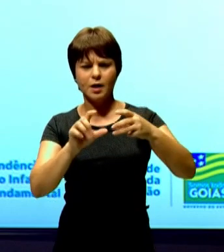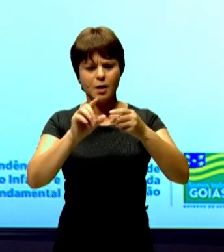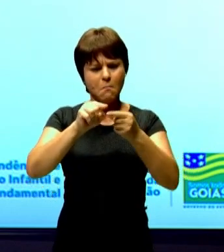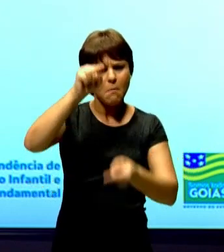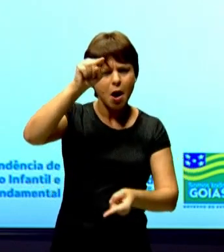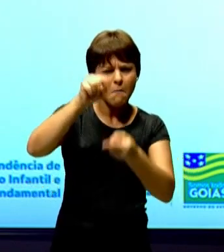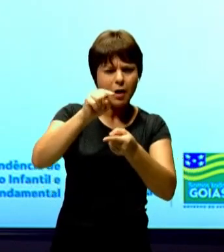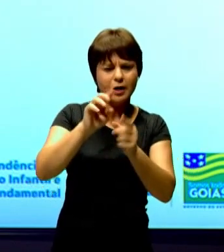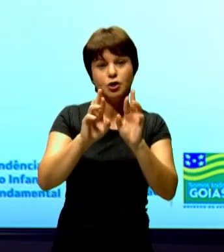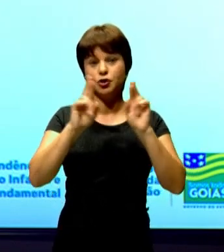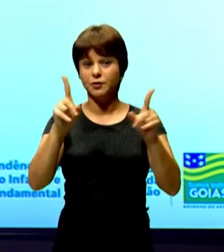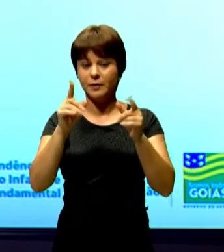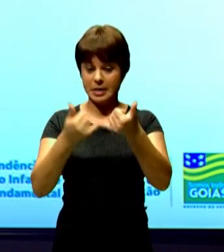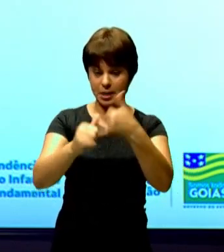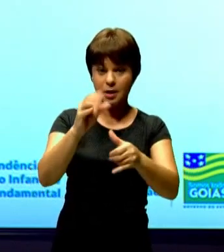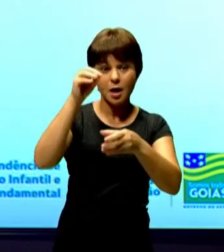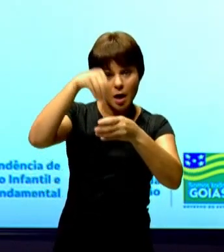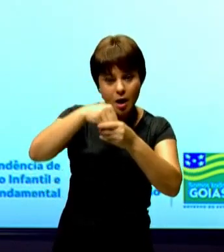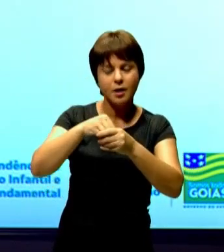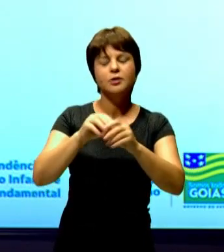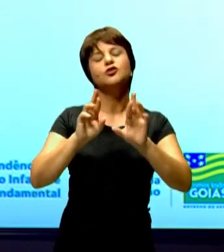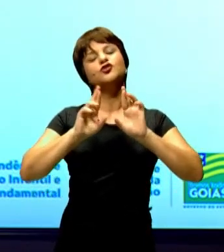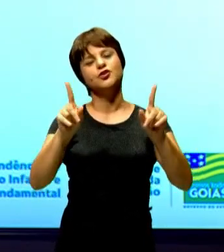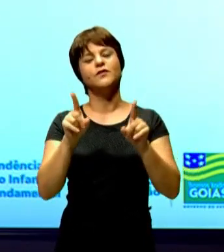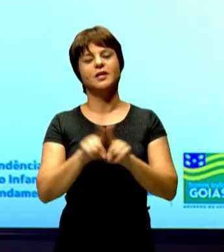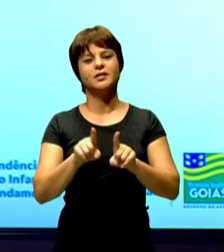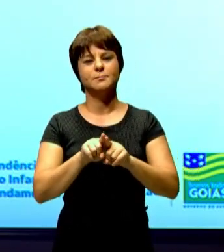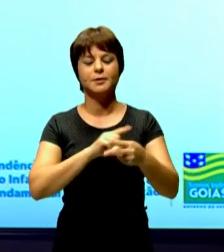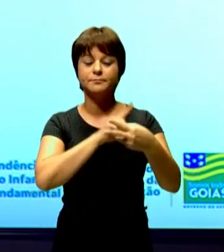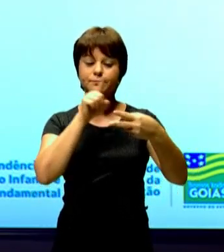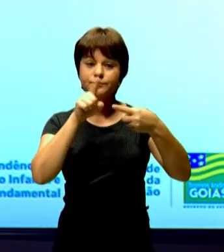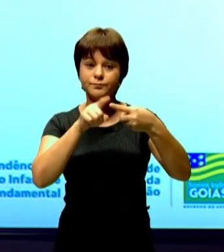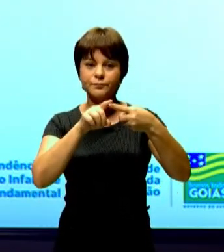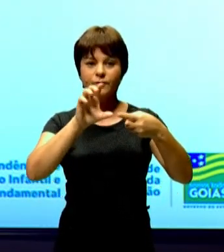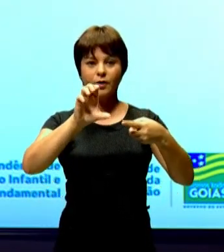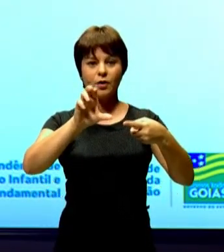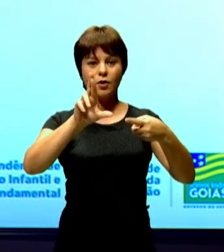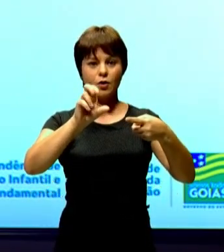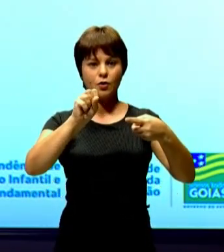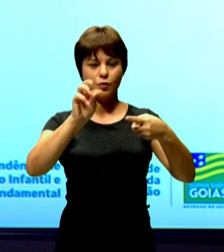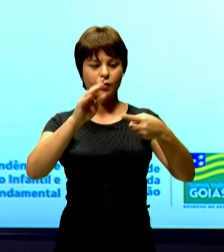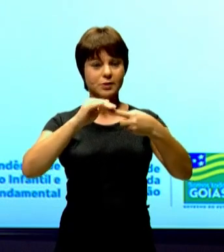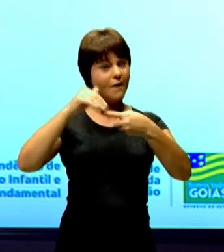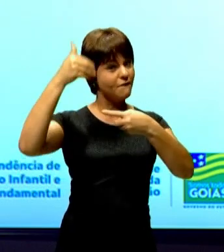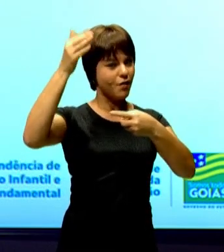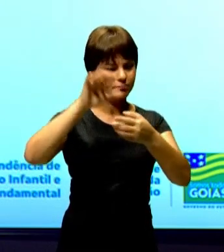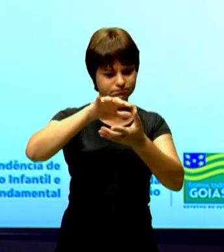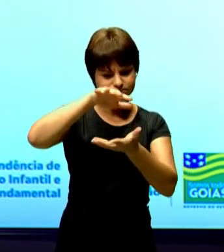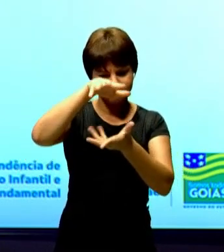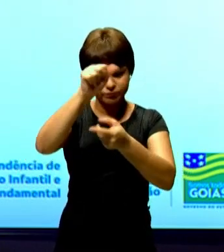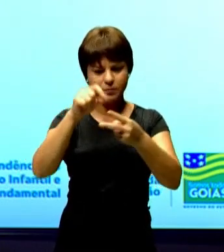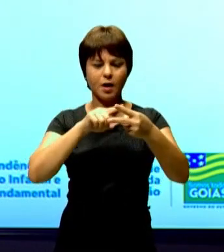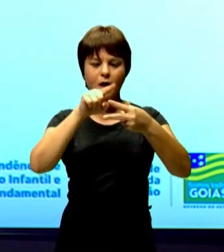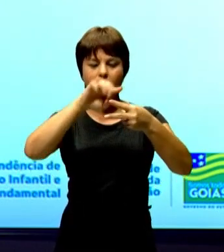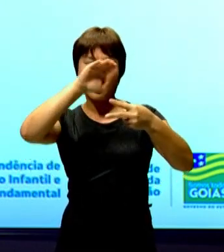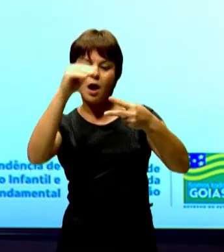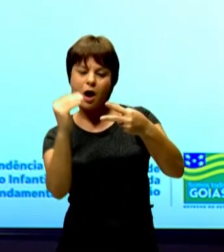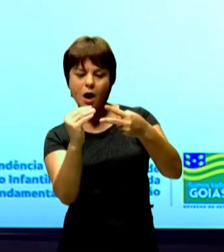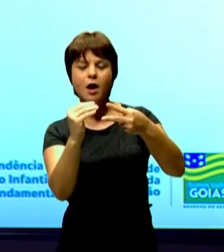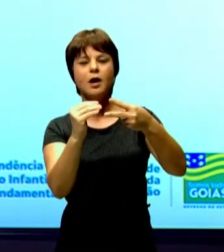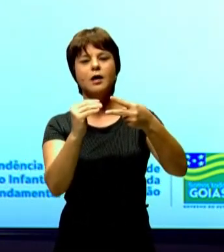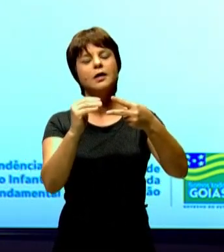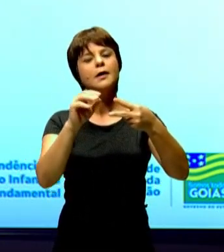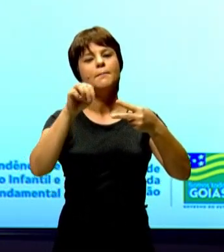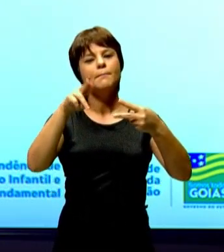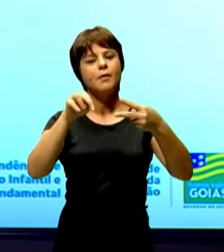ter composições químicas diferentes. A crosta seria a camada mais externa, o manto, a camada